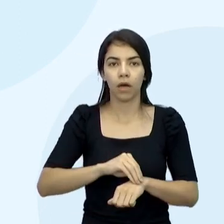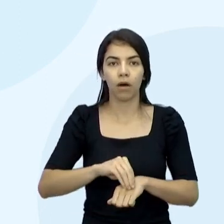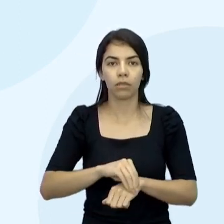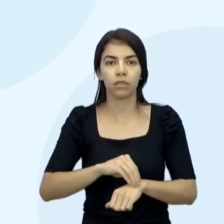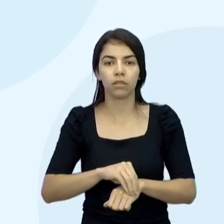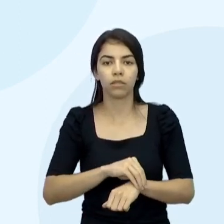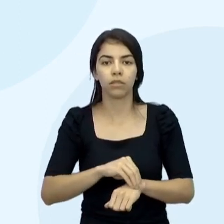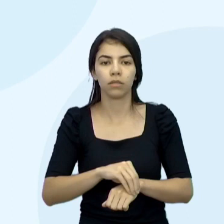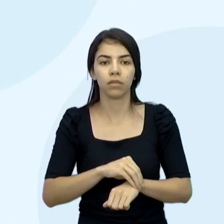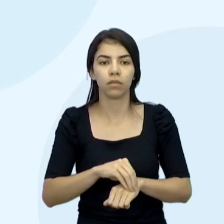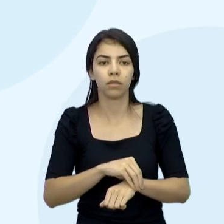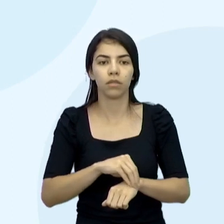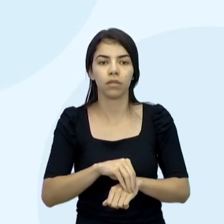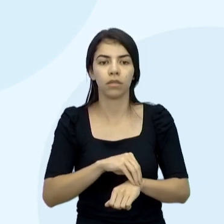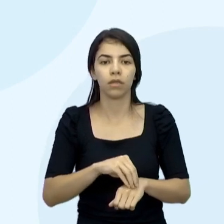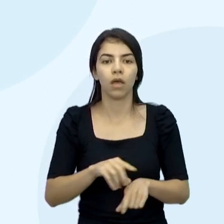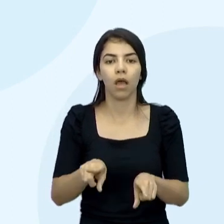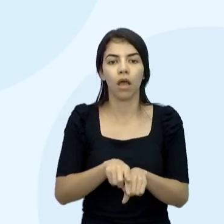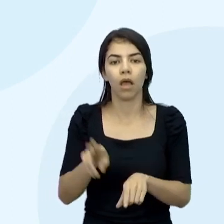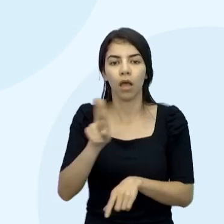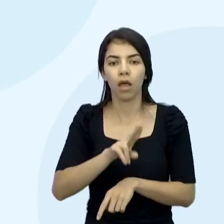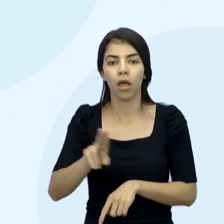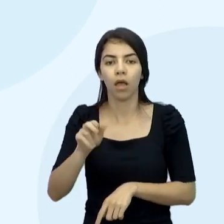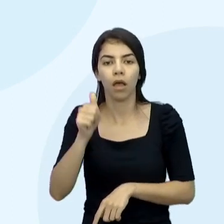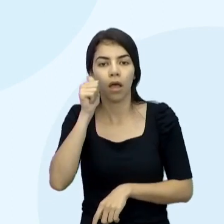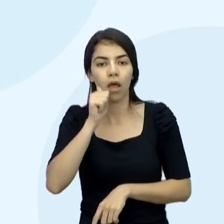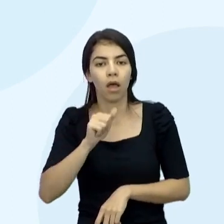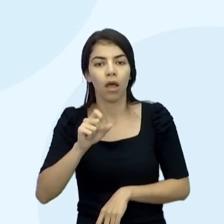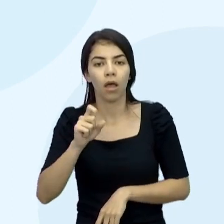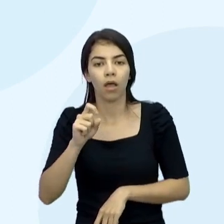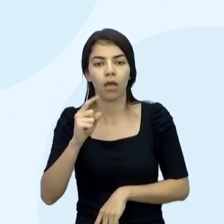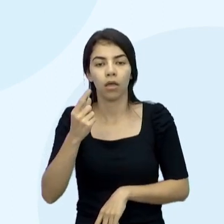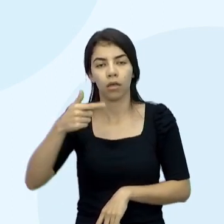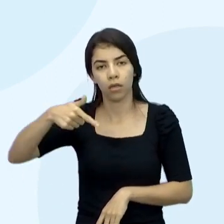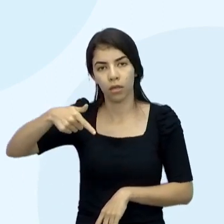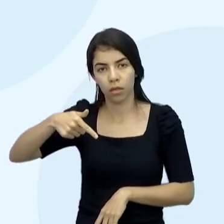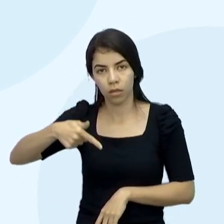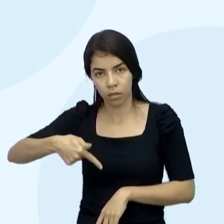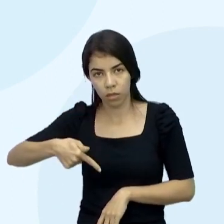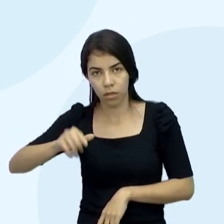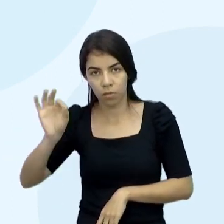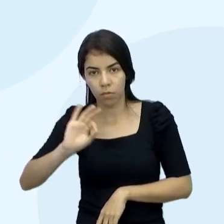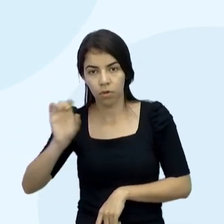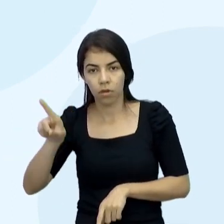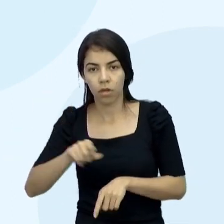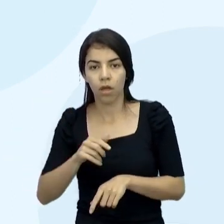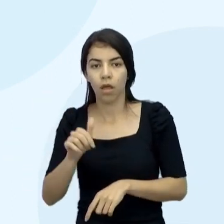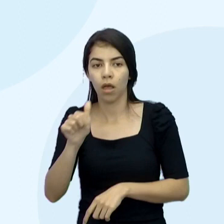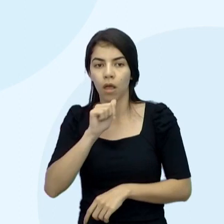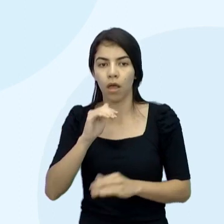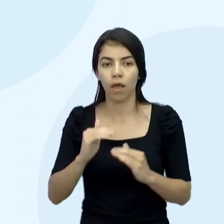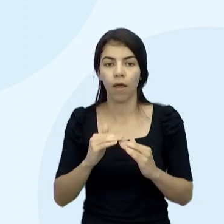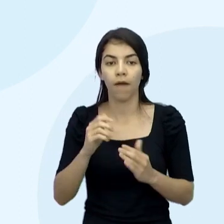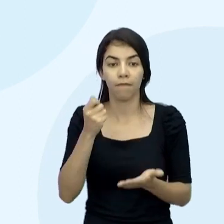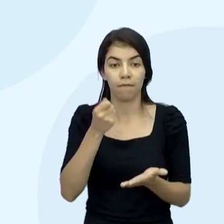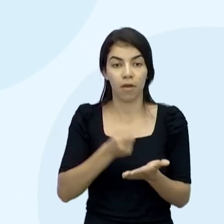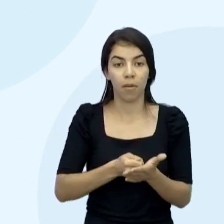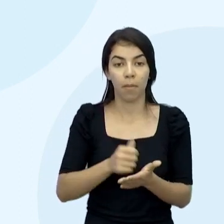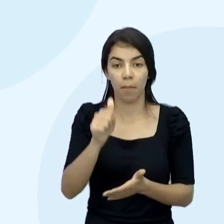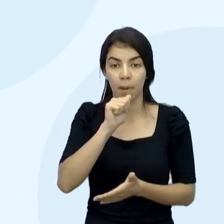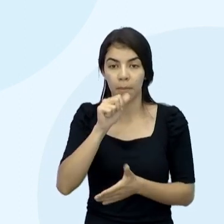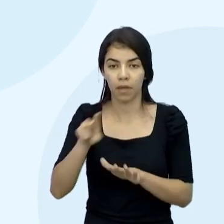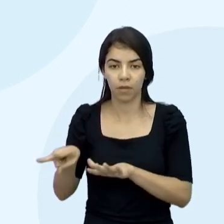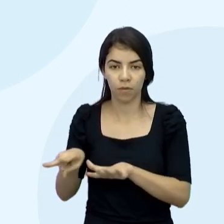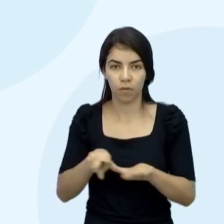as brasileiras. 17% das mulheres adultas no período aí afirmaram ter bebido uma vez ou mais